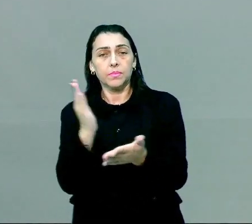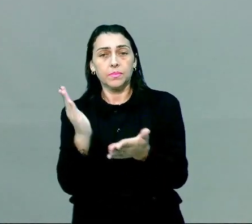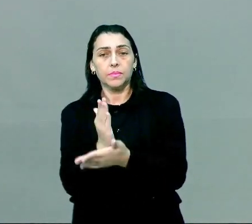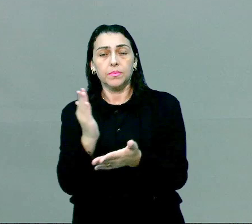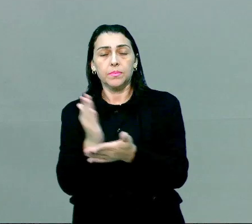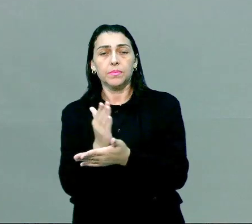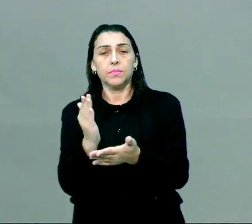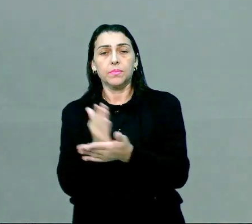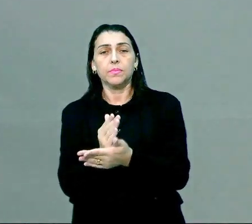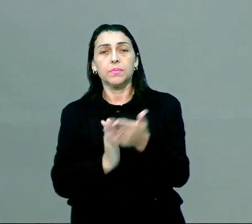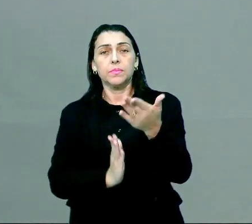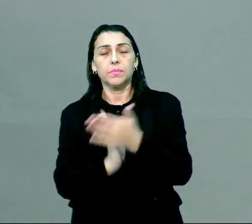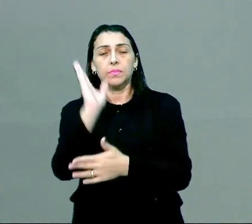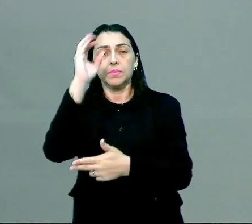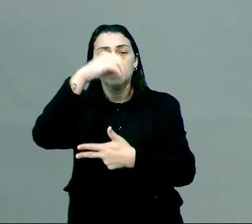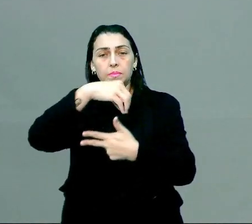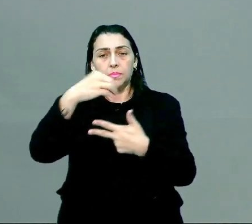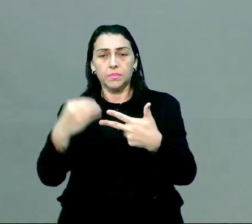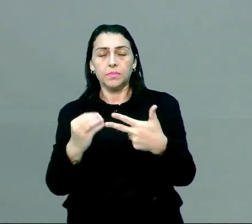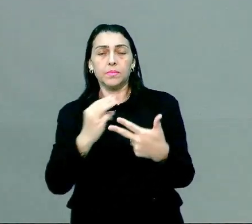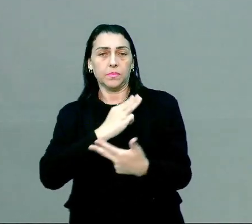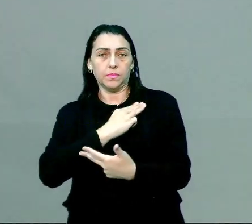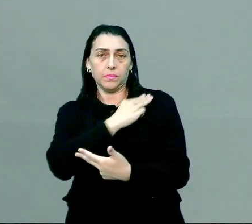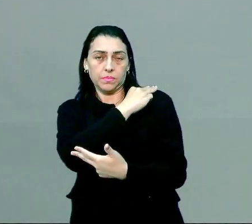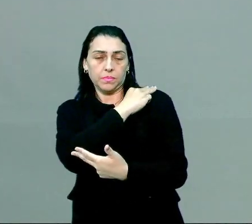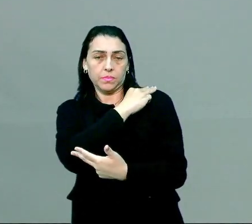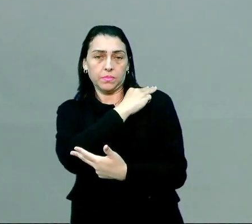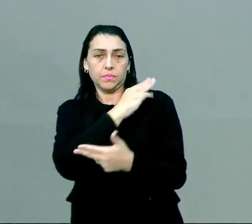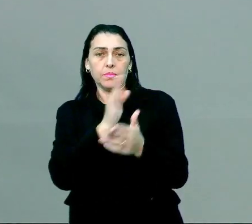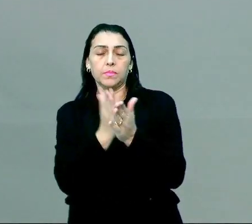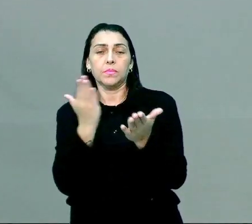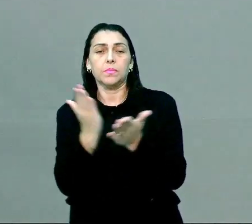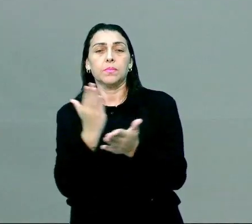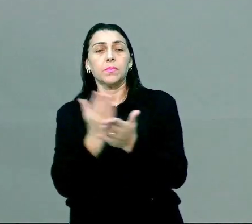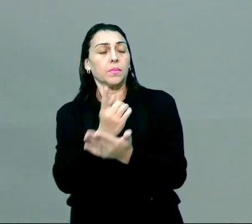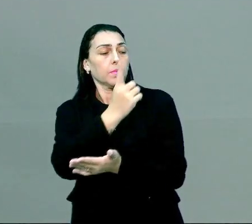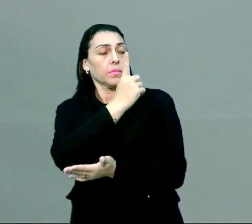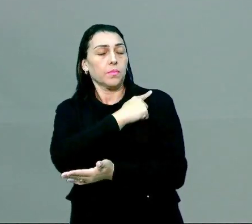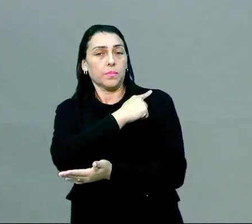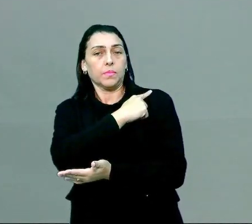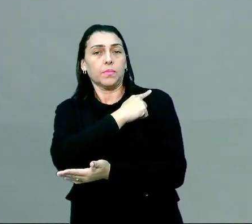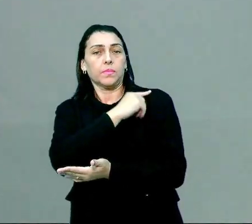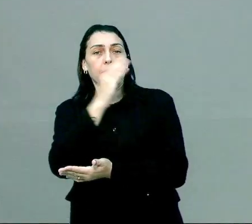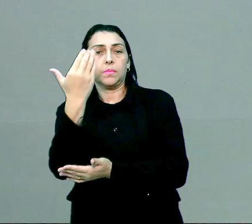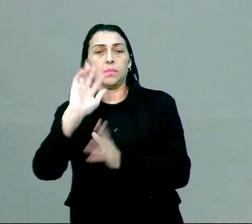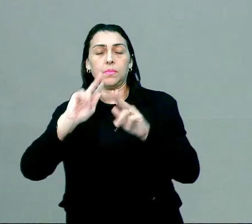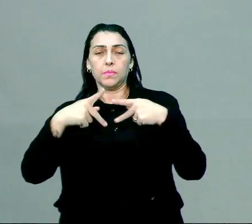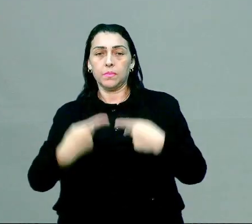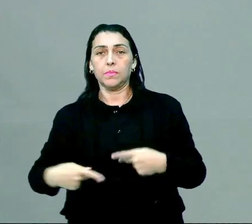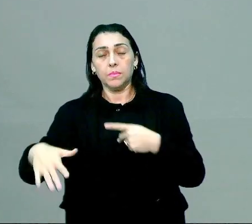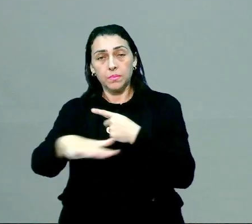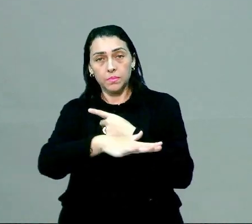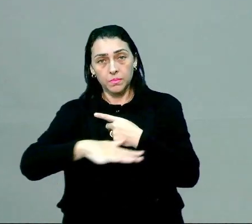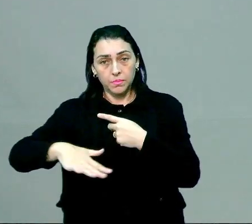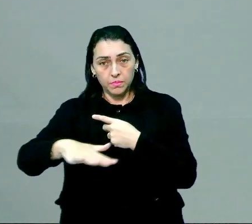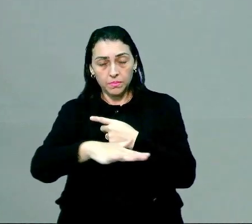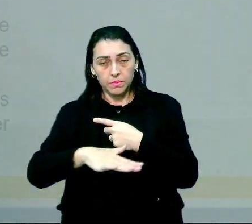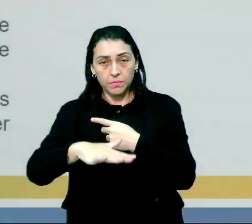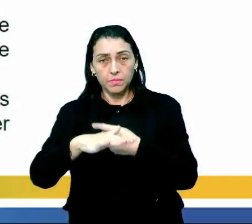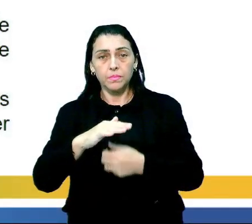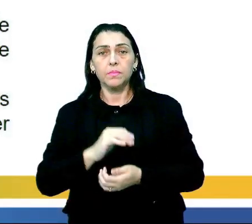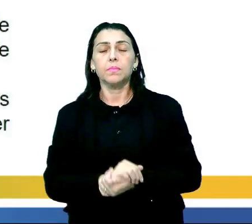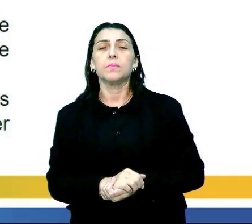comigo lá no livro A Prova Enem do ensino médio. É o nosso livro do primeiro ano, Ciências Humanas e Sociais